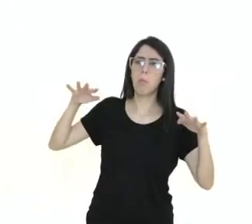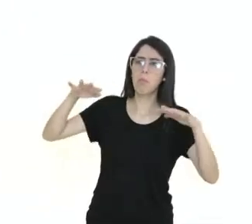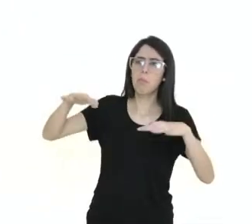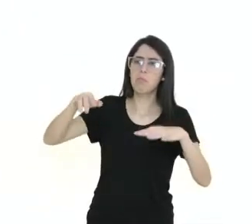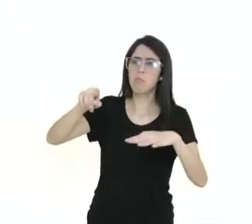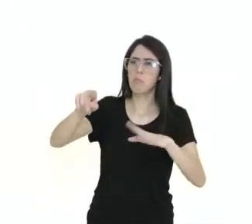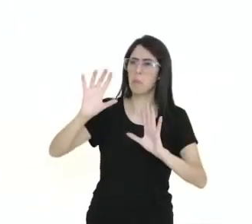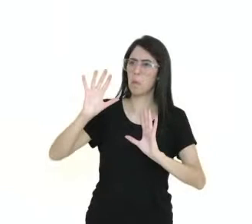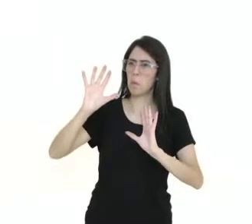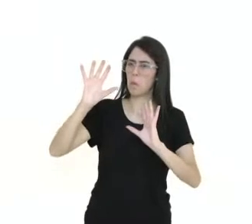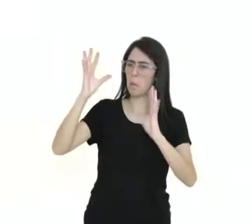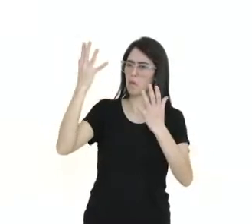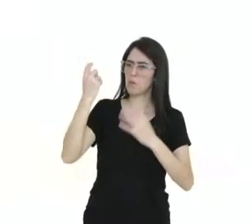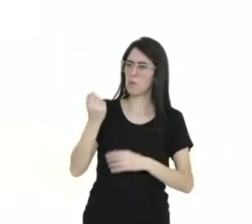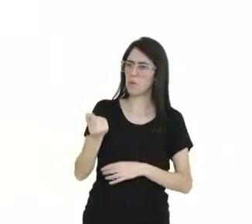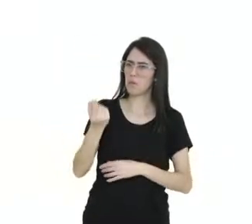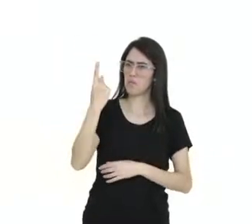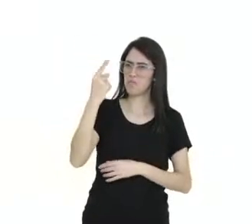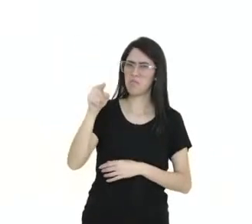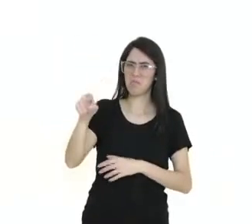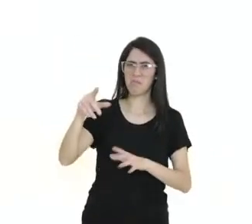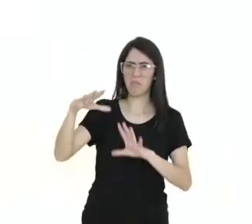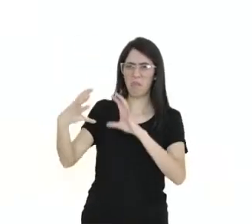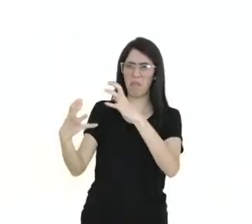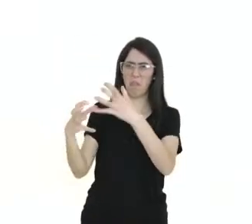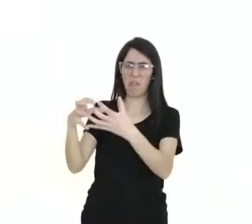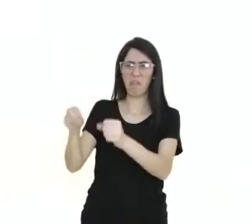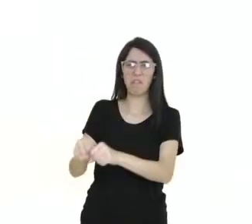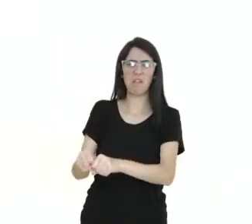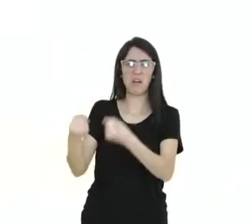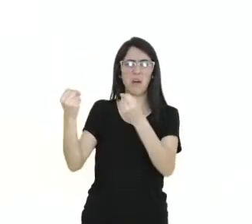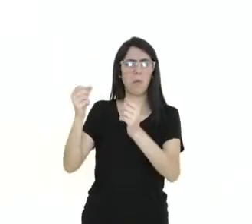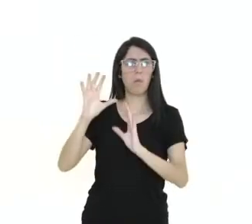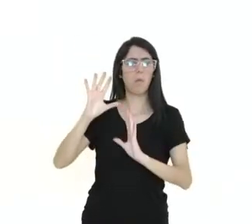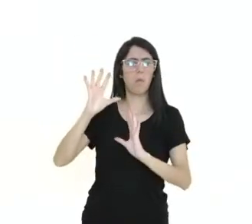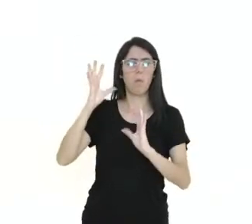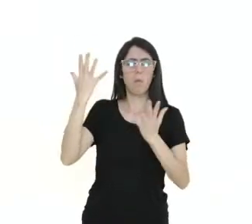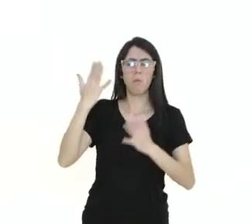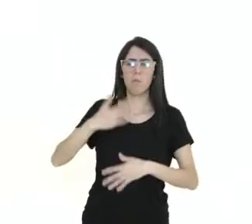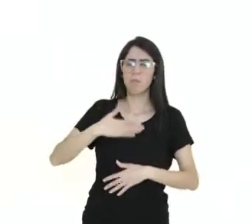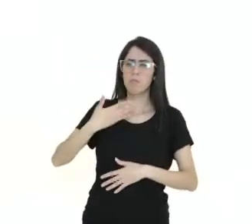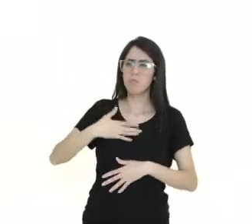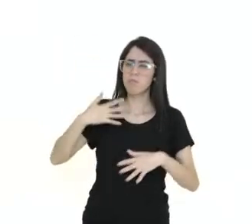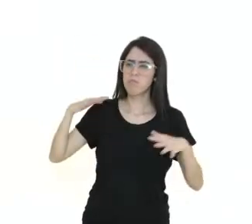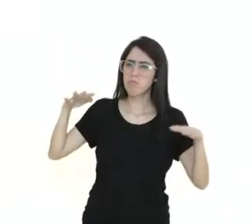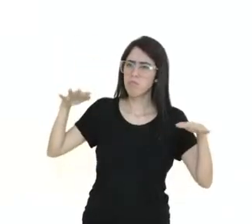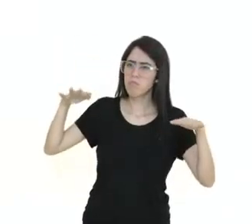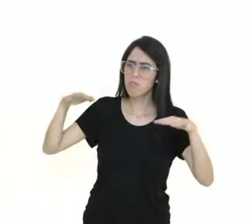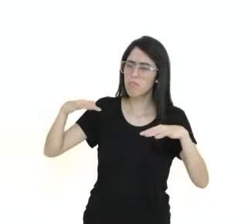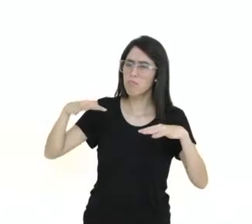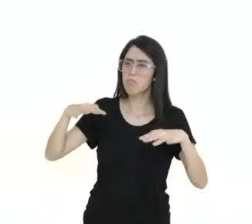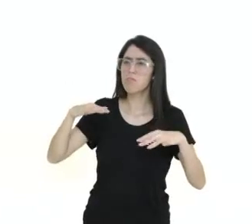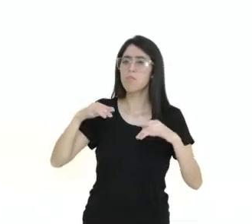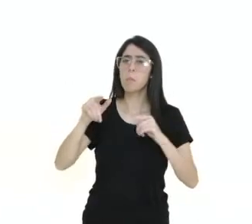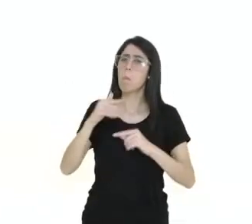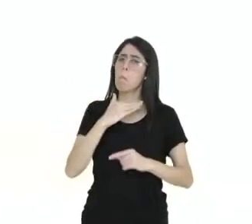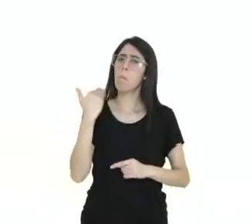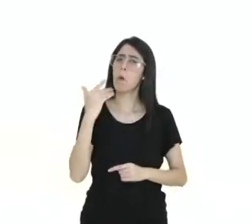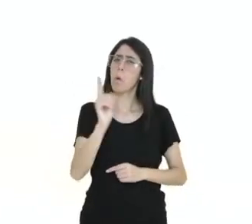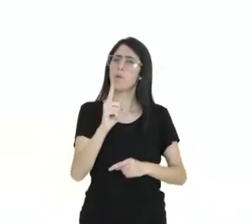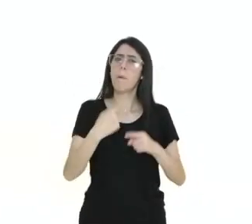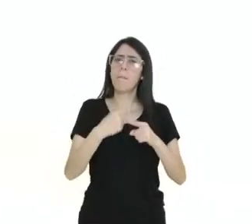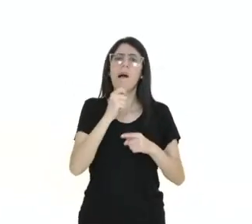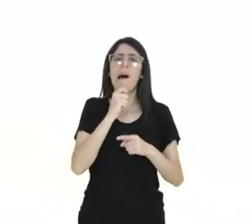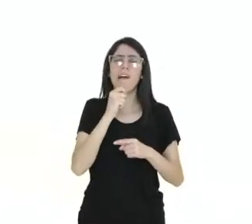da qual se viu o alto emborcado, amassado, quebrado, escangalhado, e não digo que morto, porque as